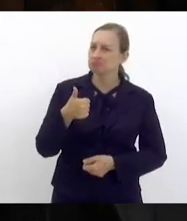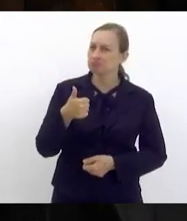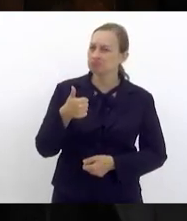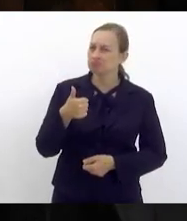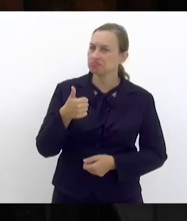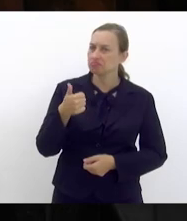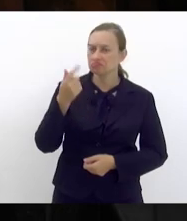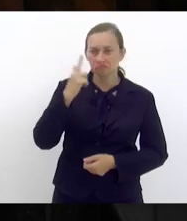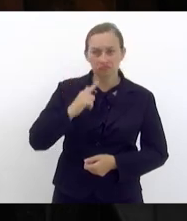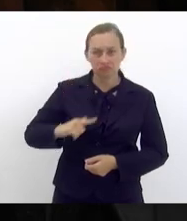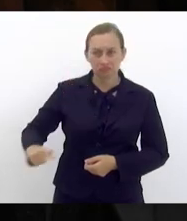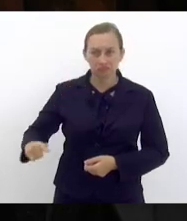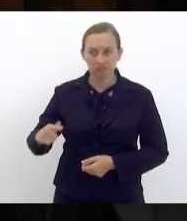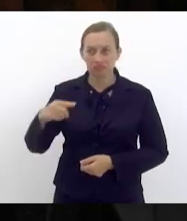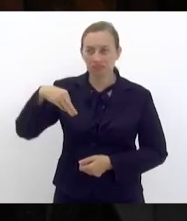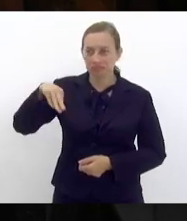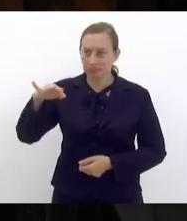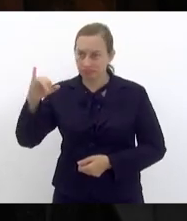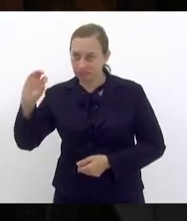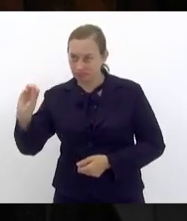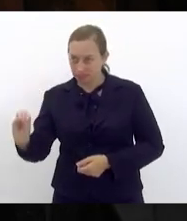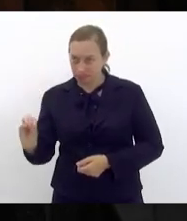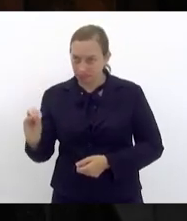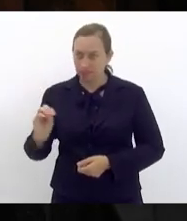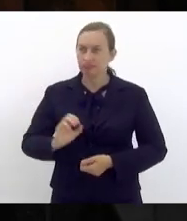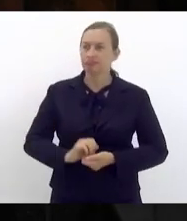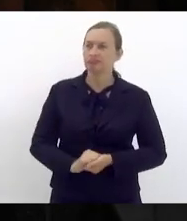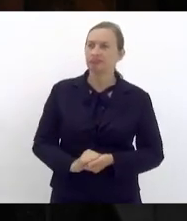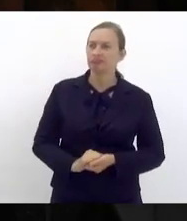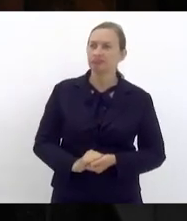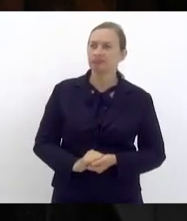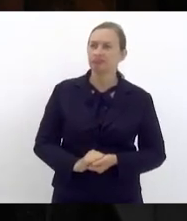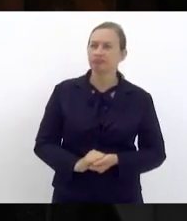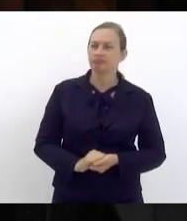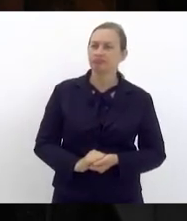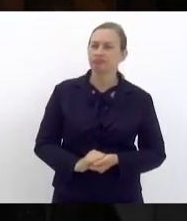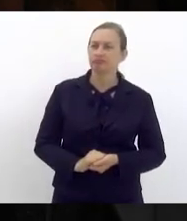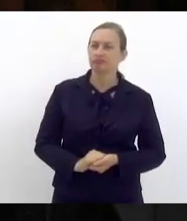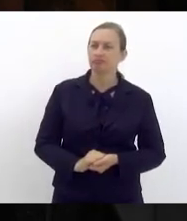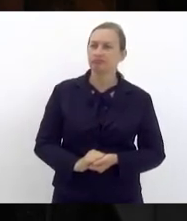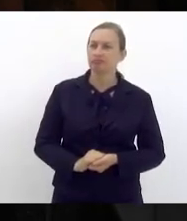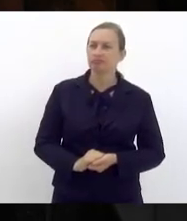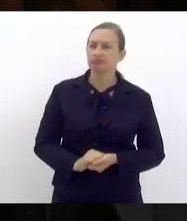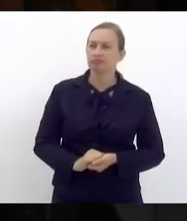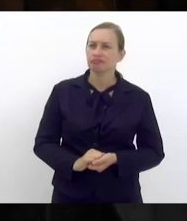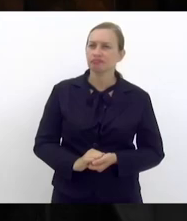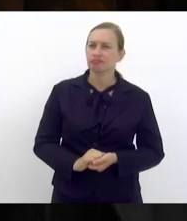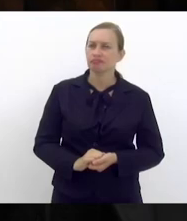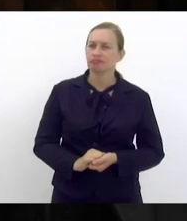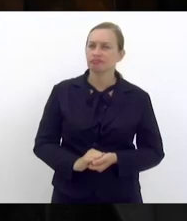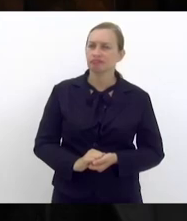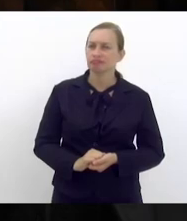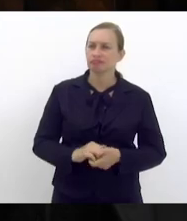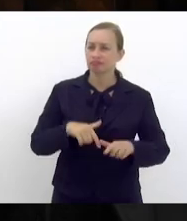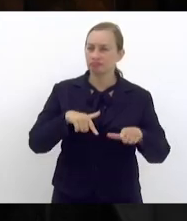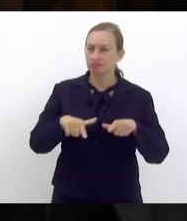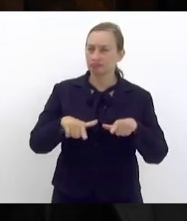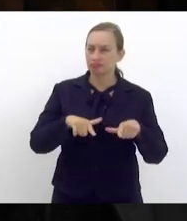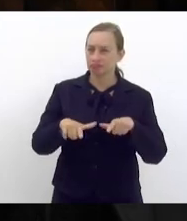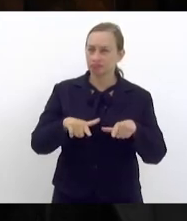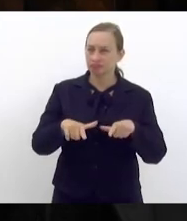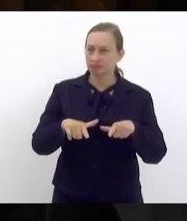primeira semana de maio, os trabalhos que Vossa Excelência